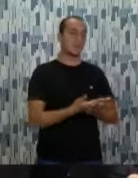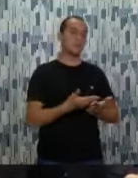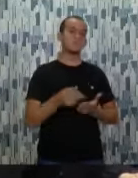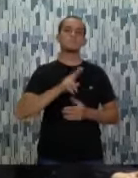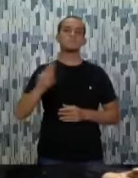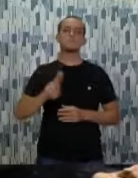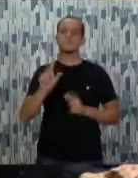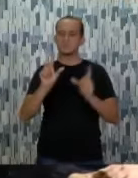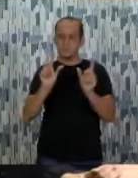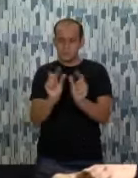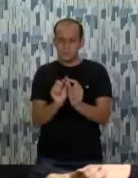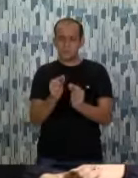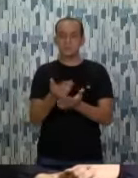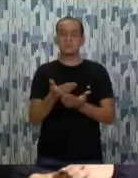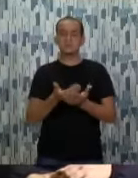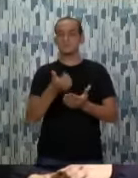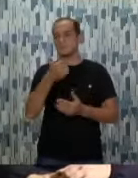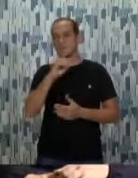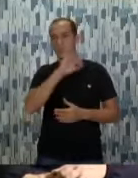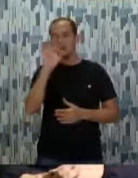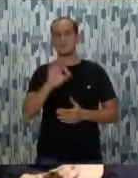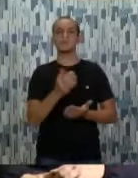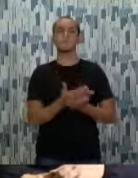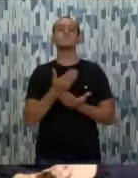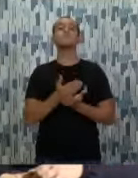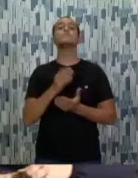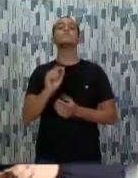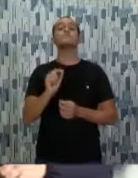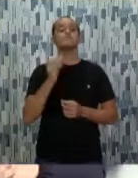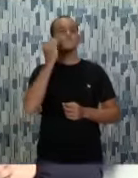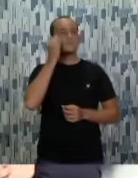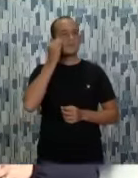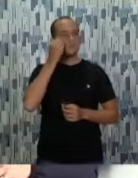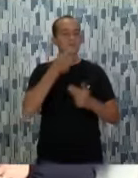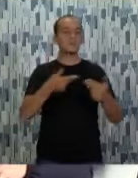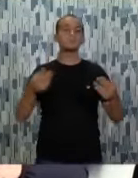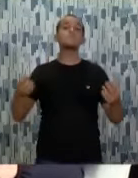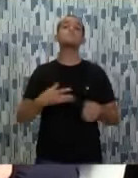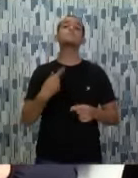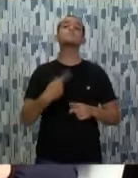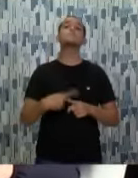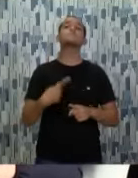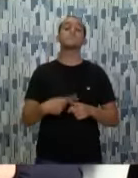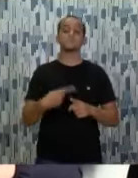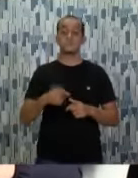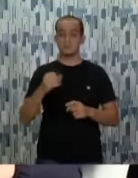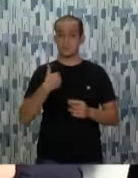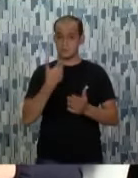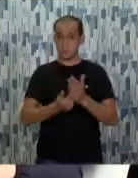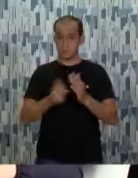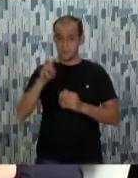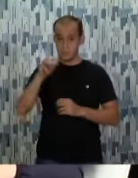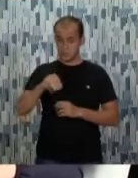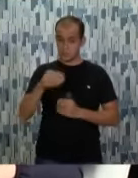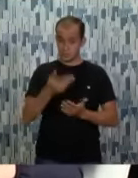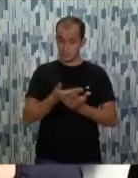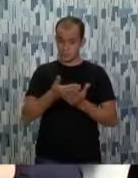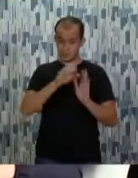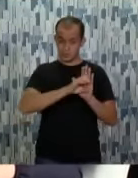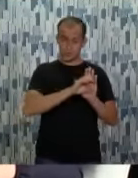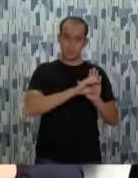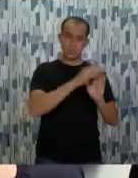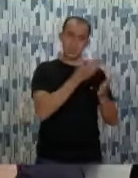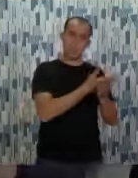usar um pedacinho dessa aula, 10% dessa aula, para experimentar coisas novas. Por quê? Porque se eu perdi 5 minutos de uma aula de 50,